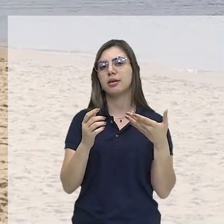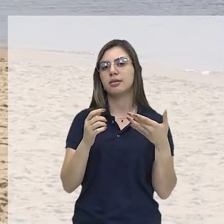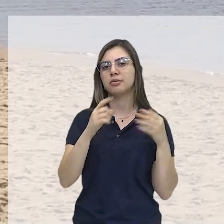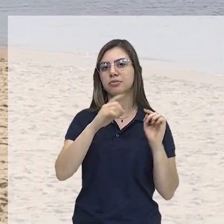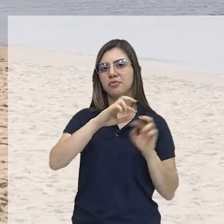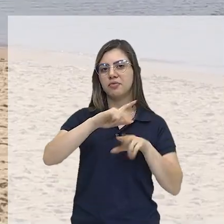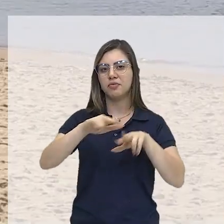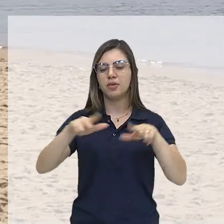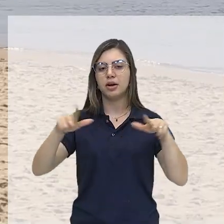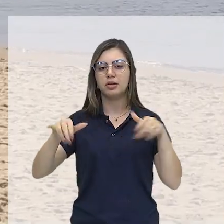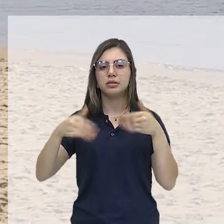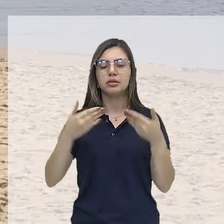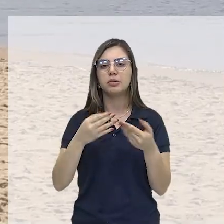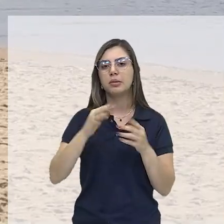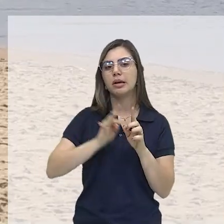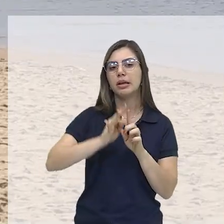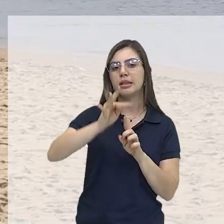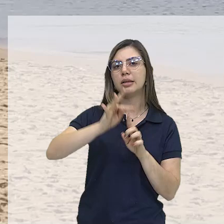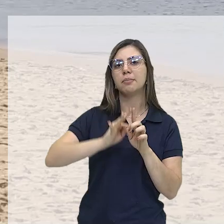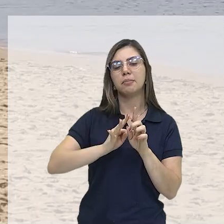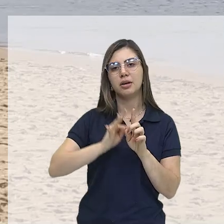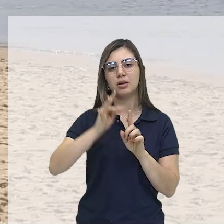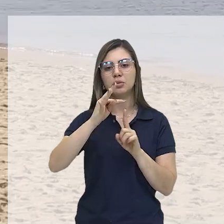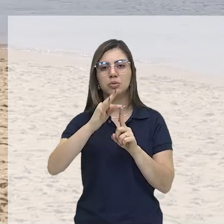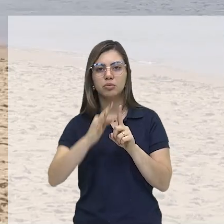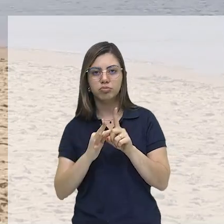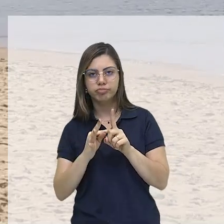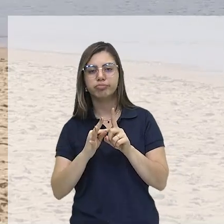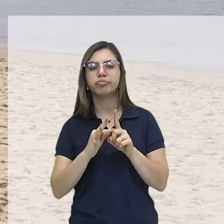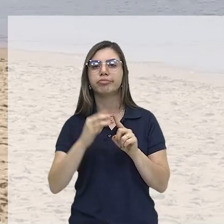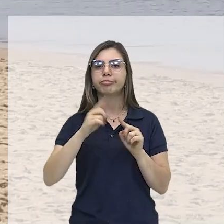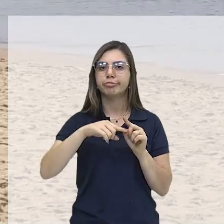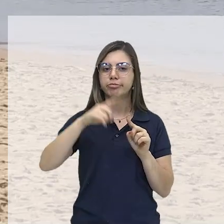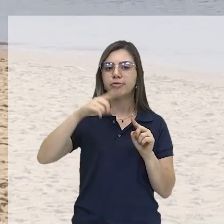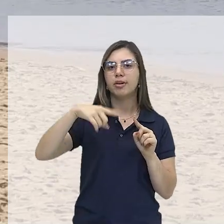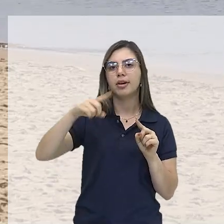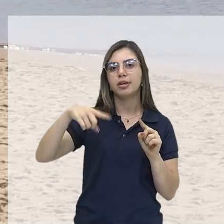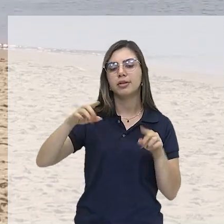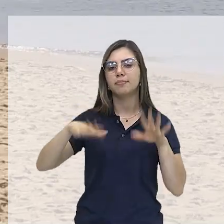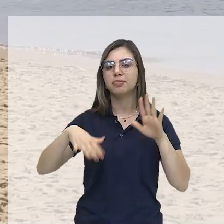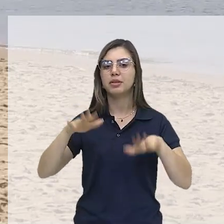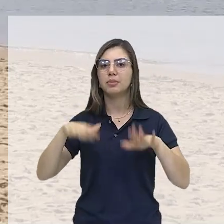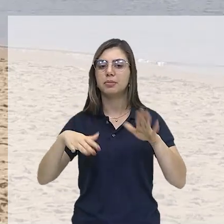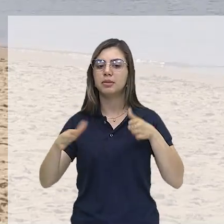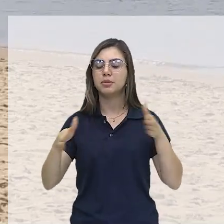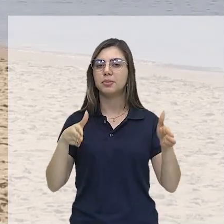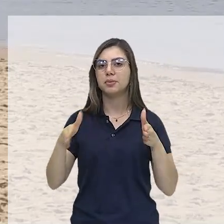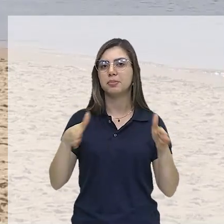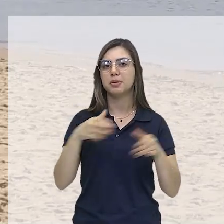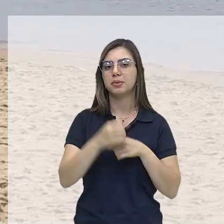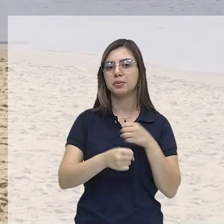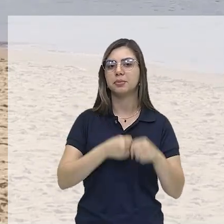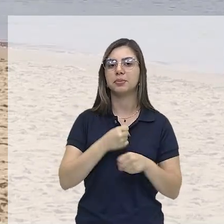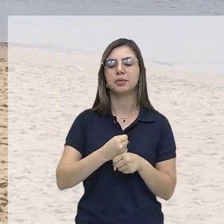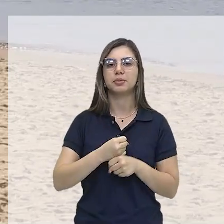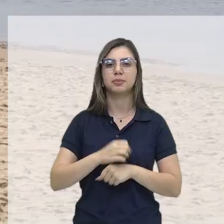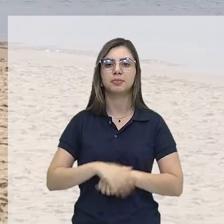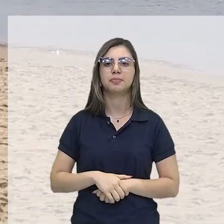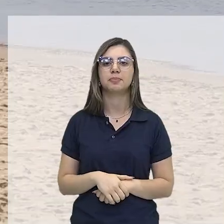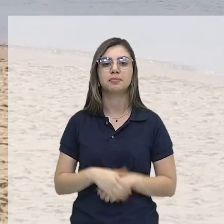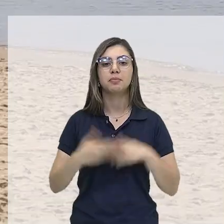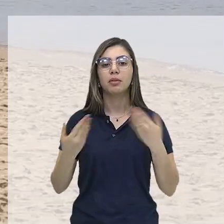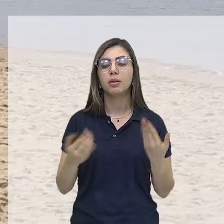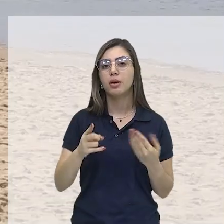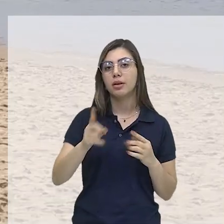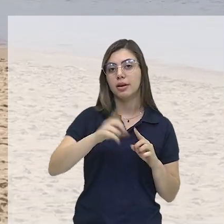as zonas térmicas polares, onde as temperaturas são mais baixas e variáveis de acordo com as